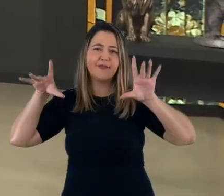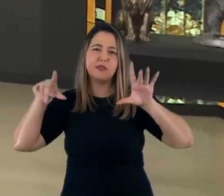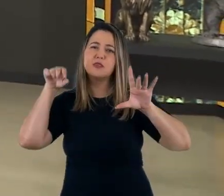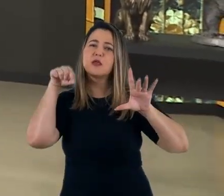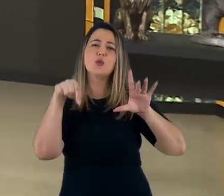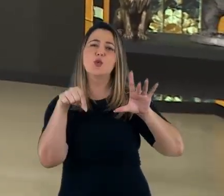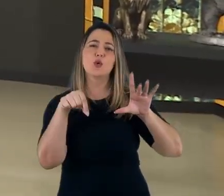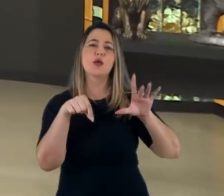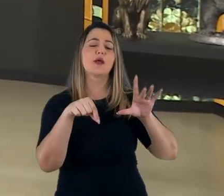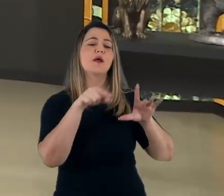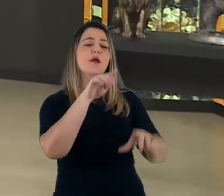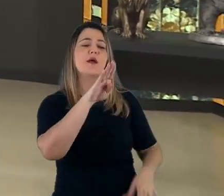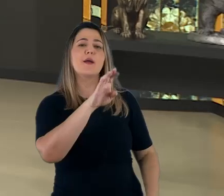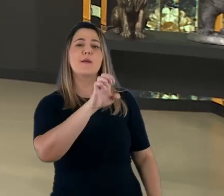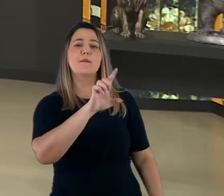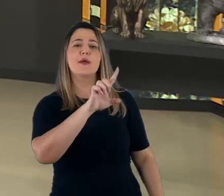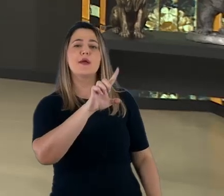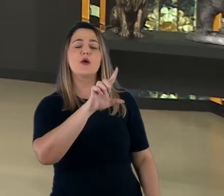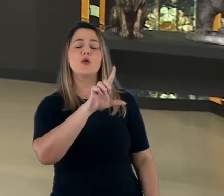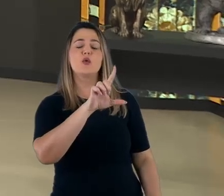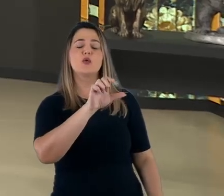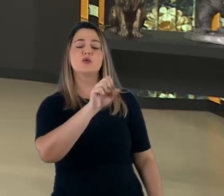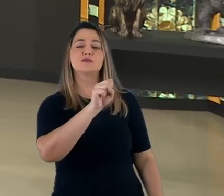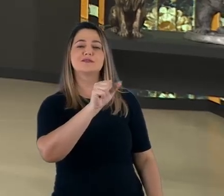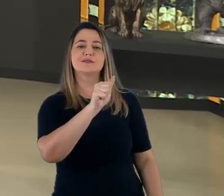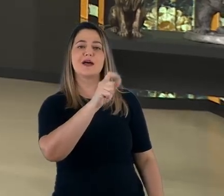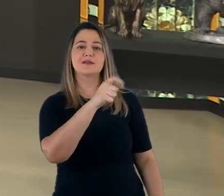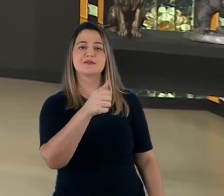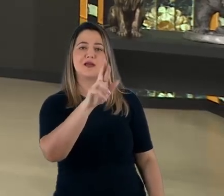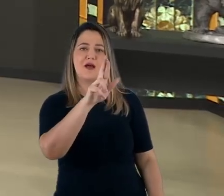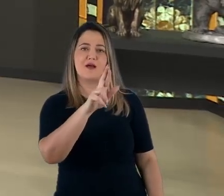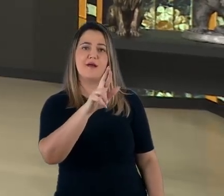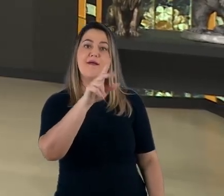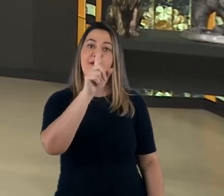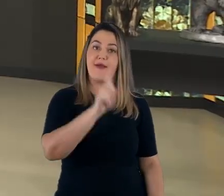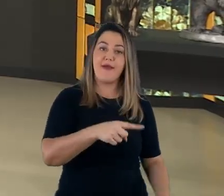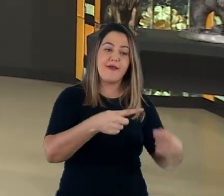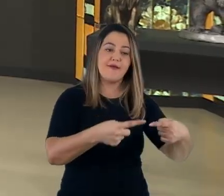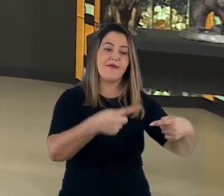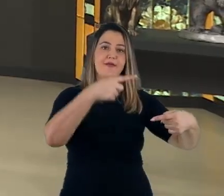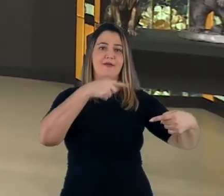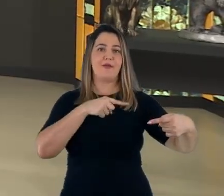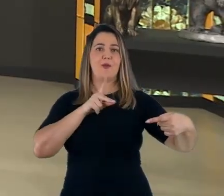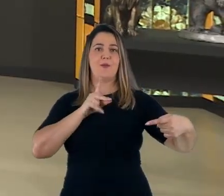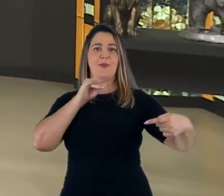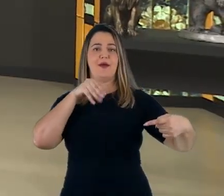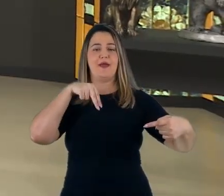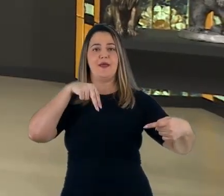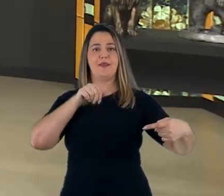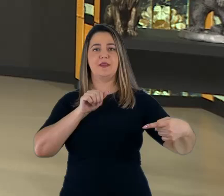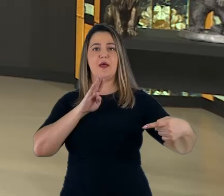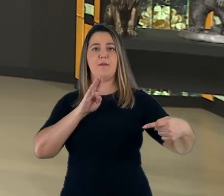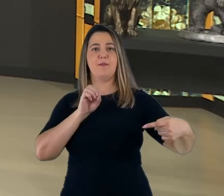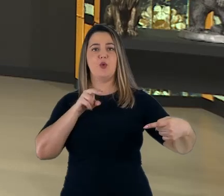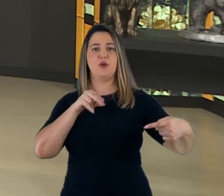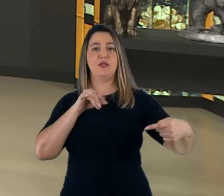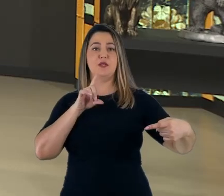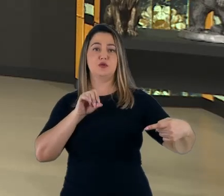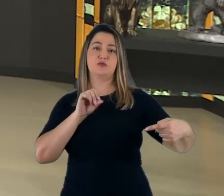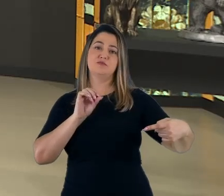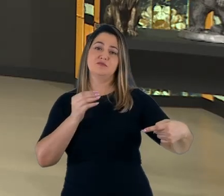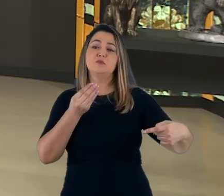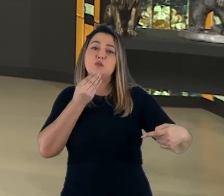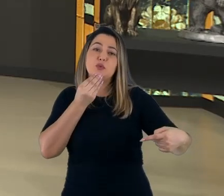Belshazzar, como ele aparecia na inscrição, era corregente de Nabonido. Ele pode ter sido uma mera criança quando